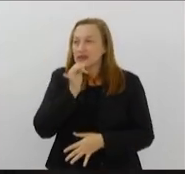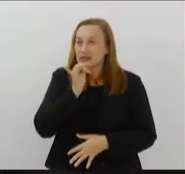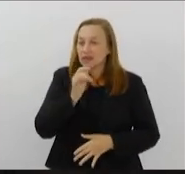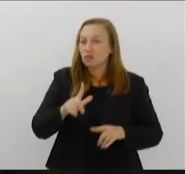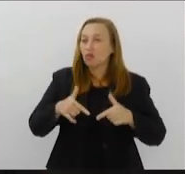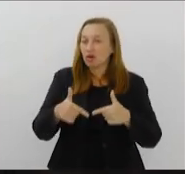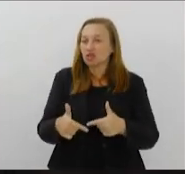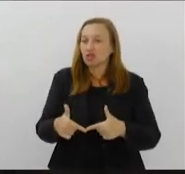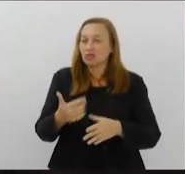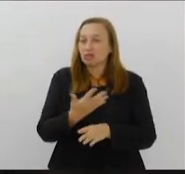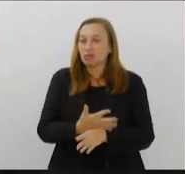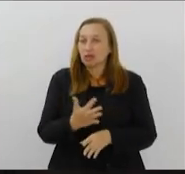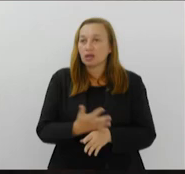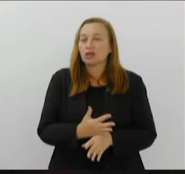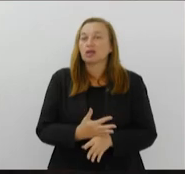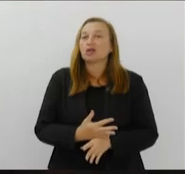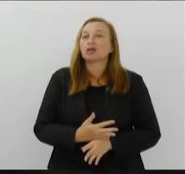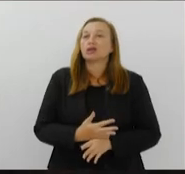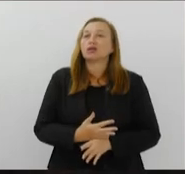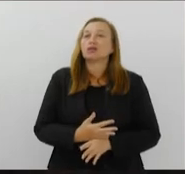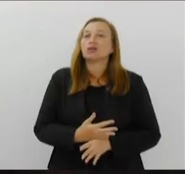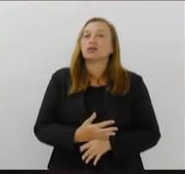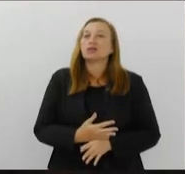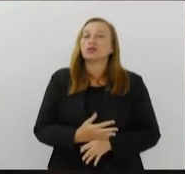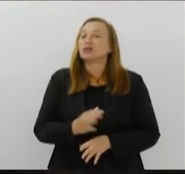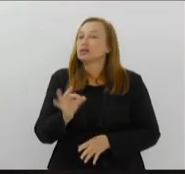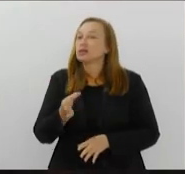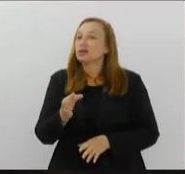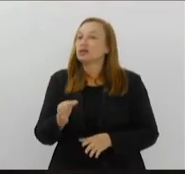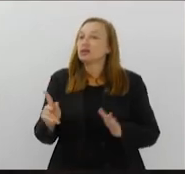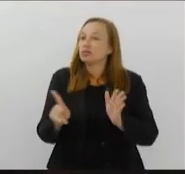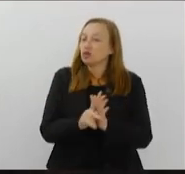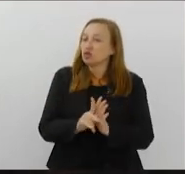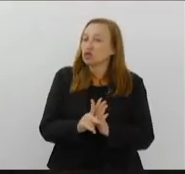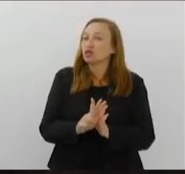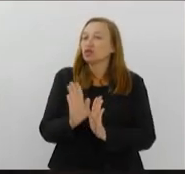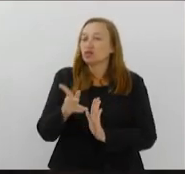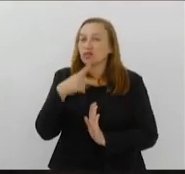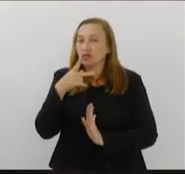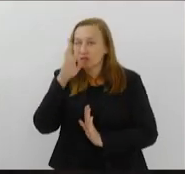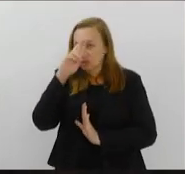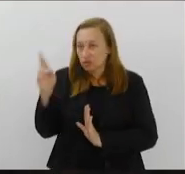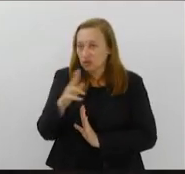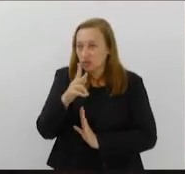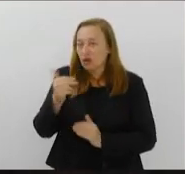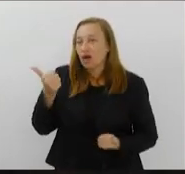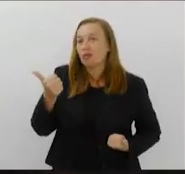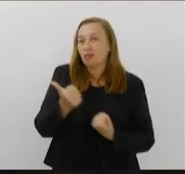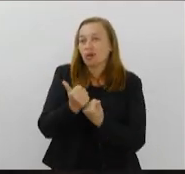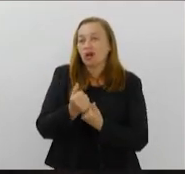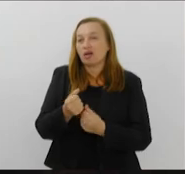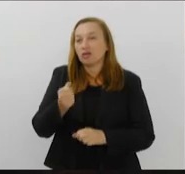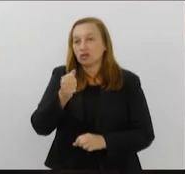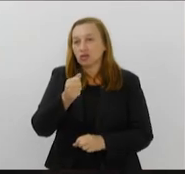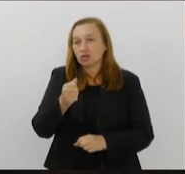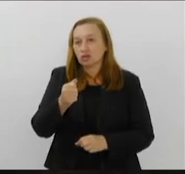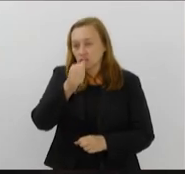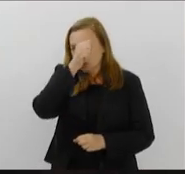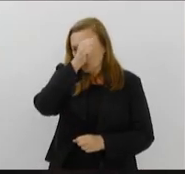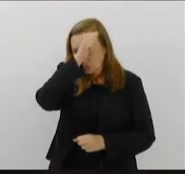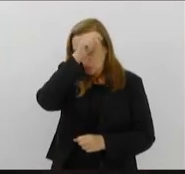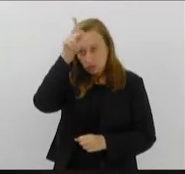ação prática que tem sido feita é que justamente esse projeto que eu mencionei ao senhor, de apoiar os municípios a terem seus planos de